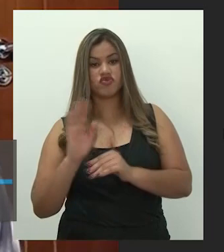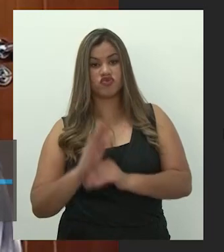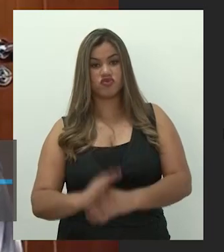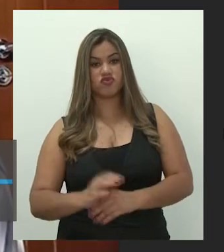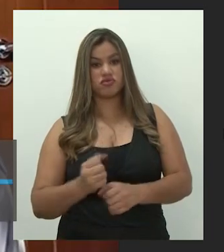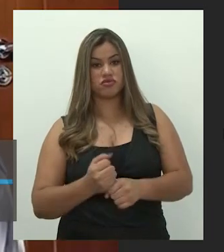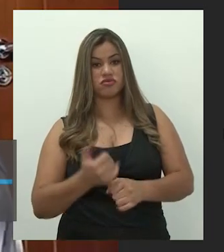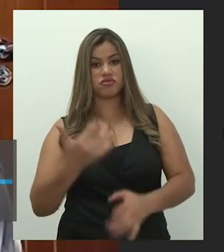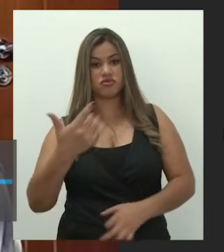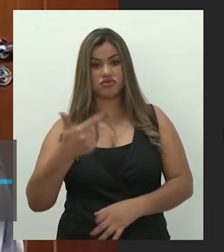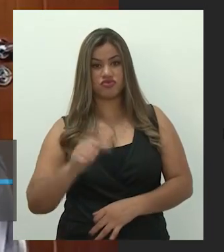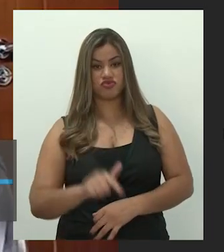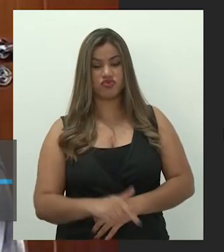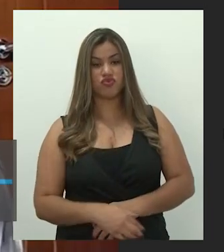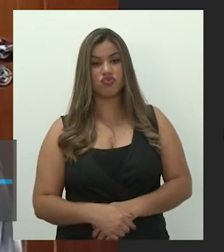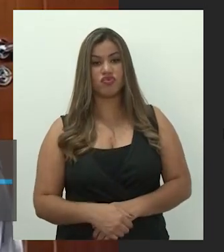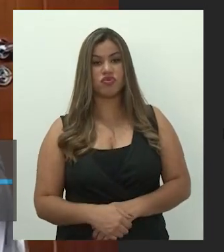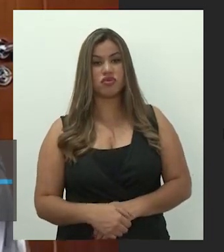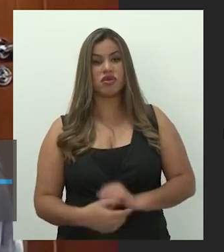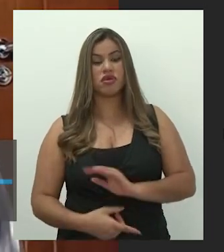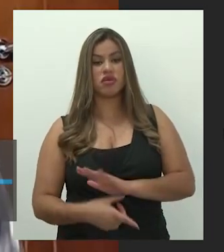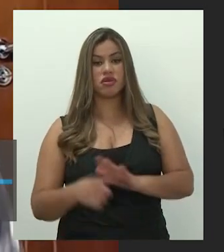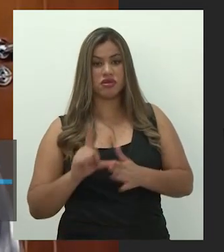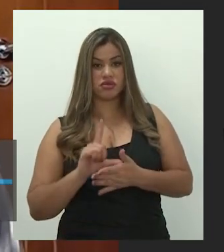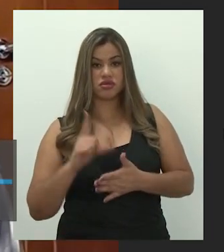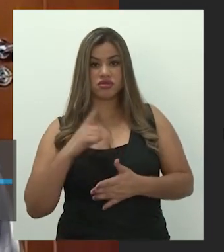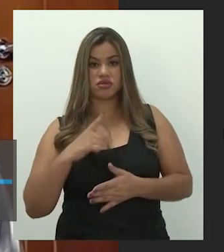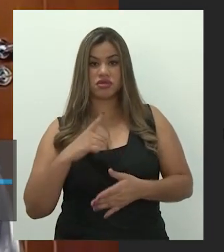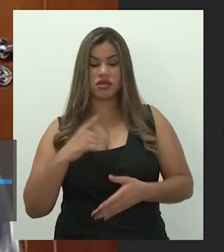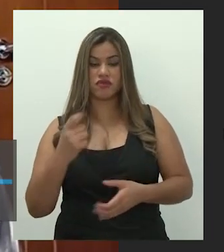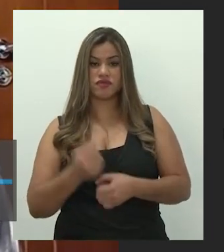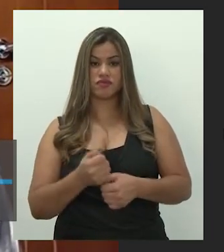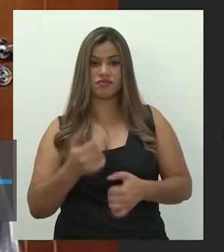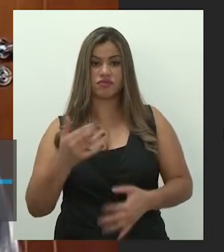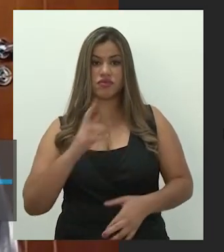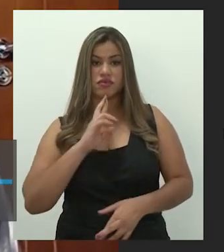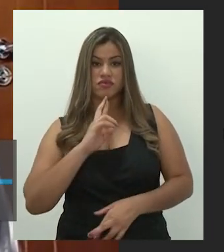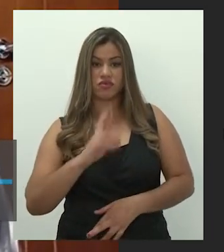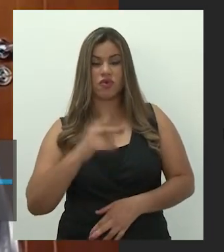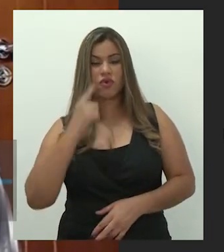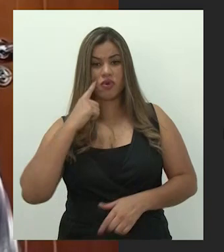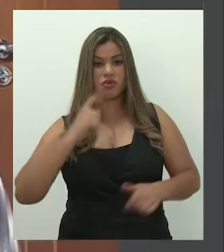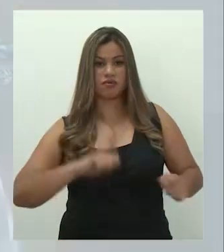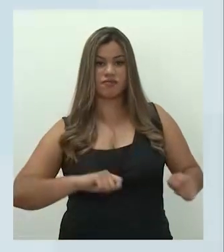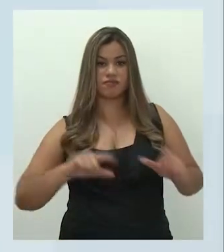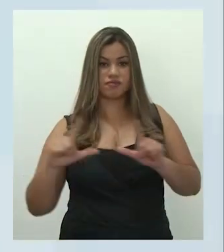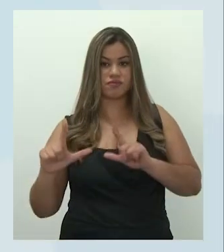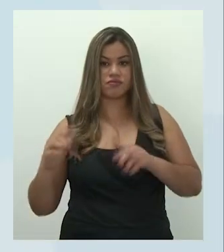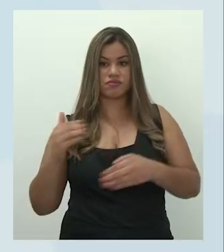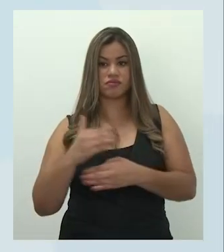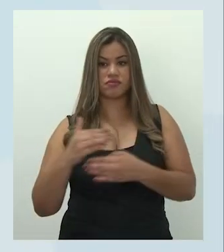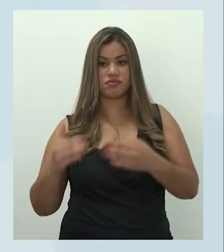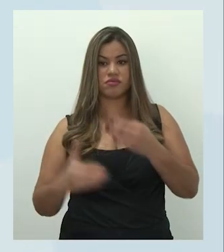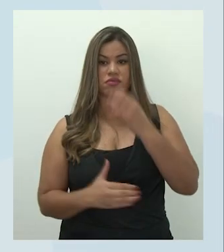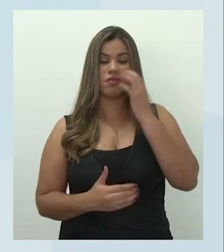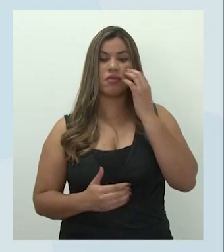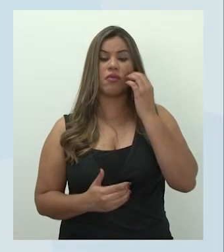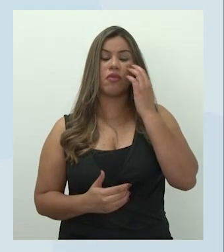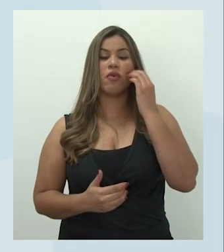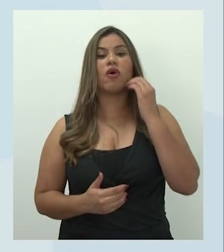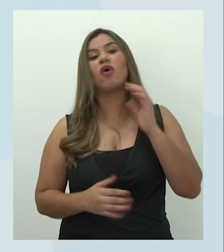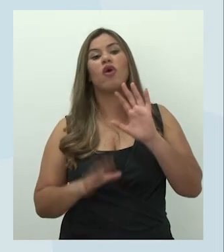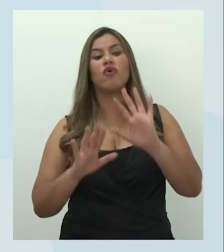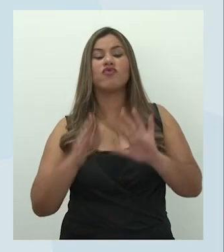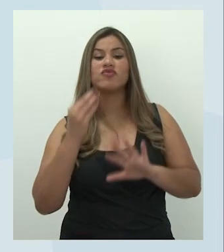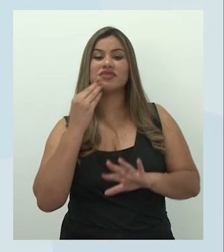aquela interação que a gente falou um pouquinho, que eu acabei de falar, eu vou colocar agora na tela. Pode passar o slide. E eu vou tentar falar um pouquinho